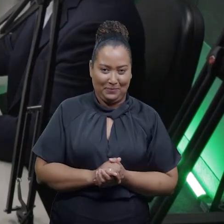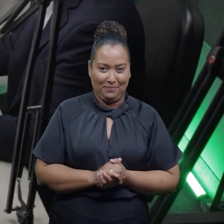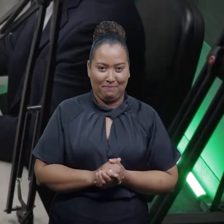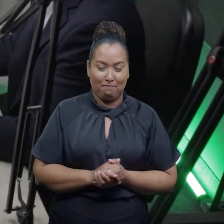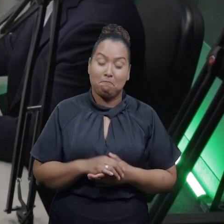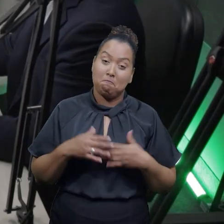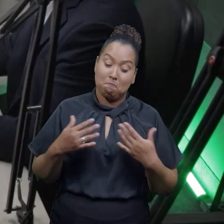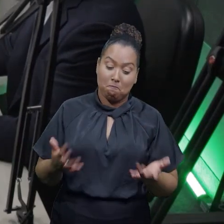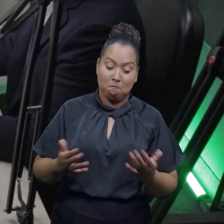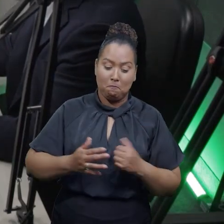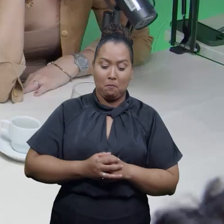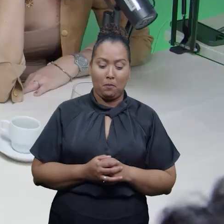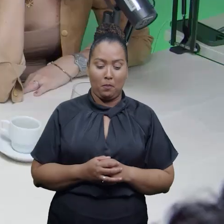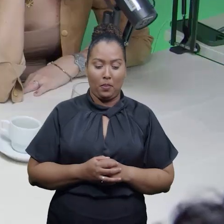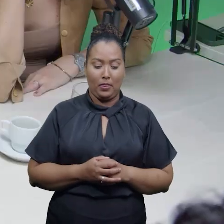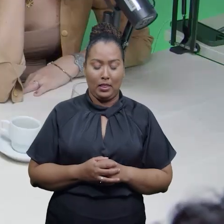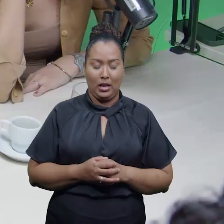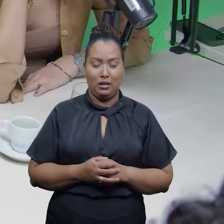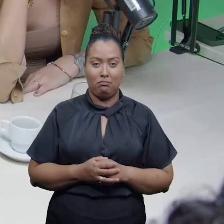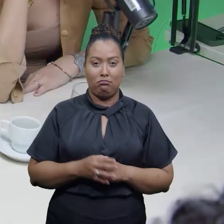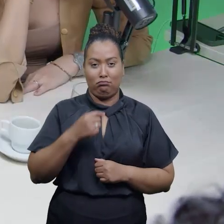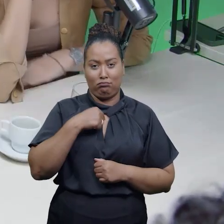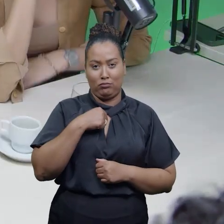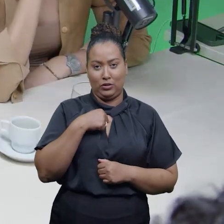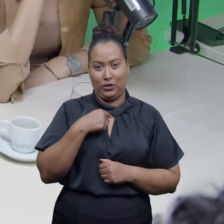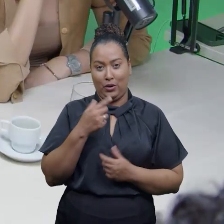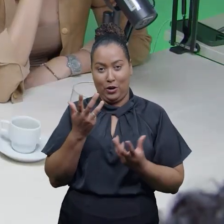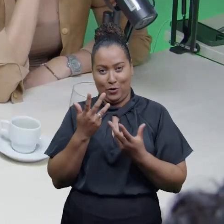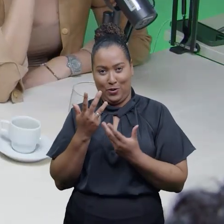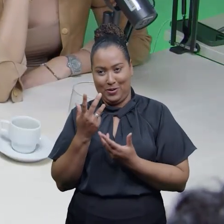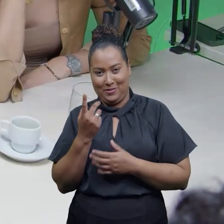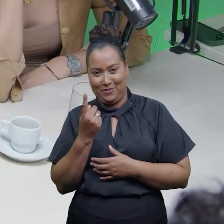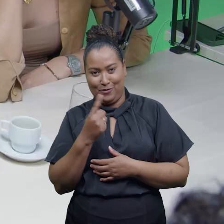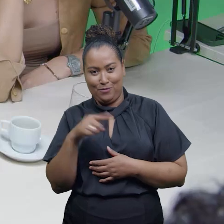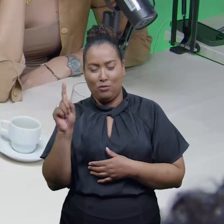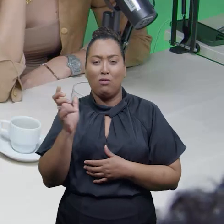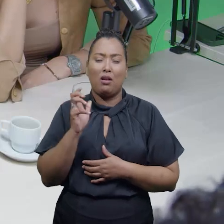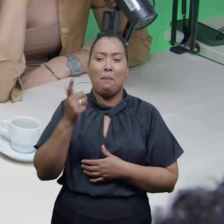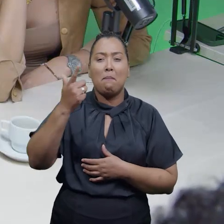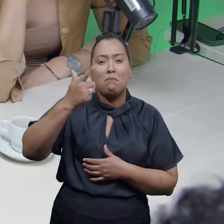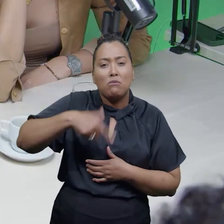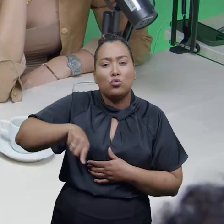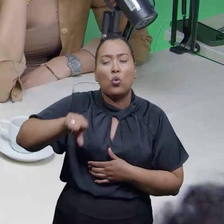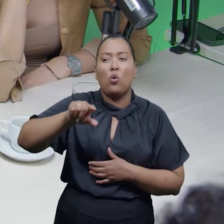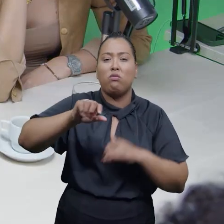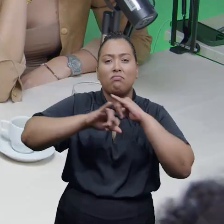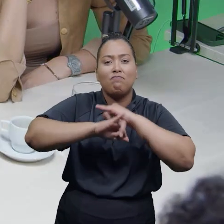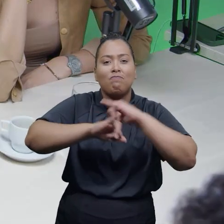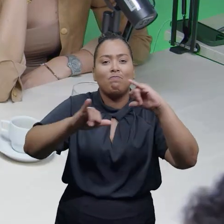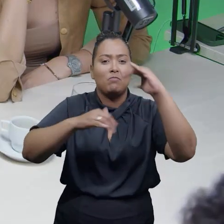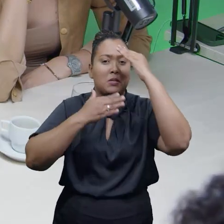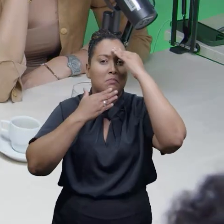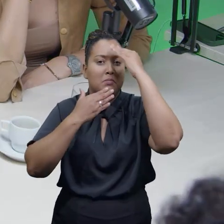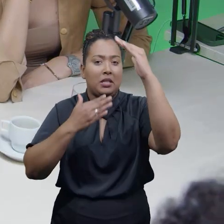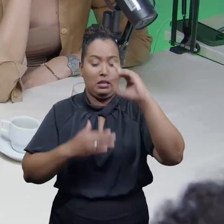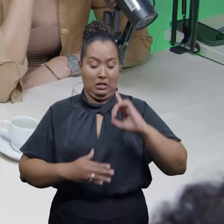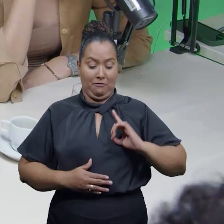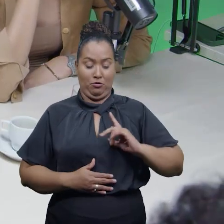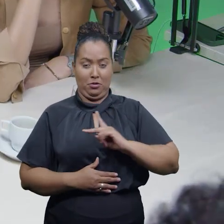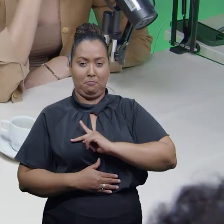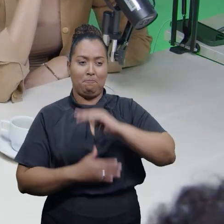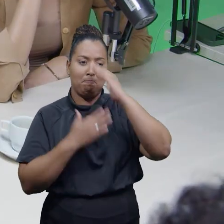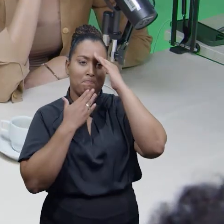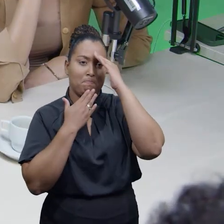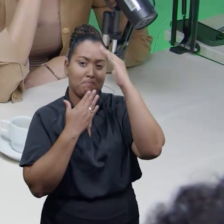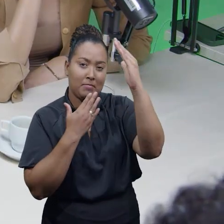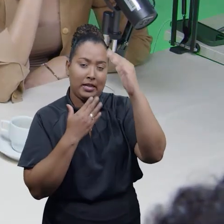vontade. Bom, eu então, para finalizar a minha participação, eu agradeço mais uma vez, agradeço aqui